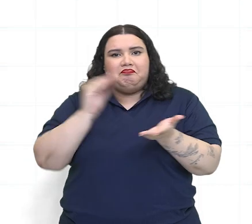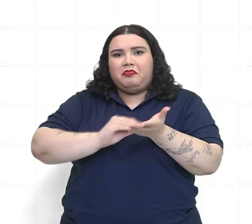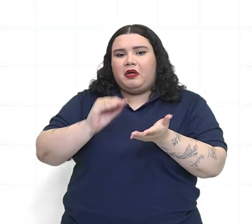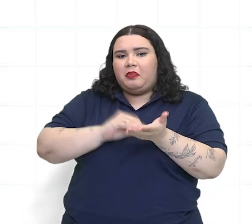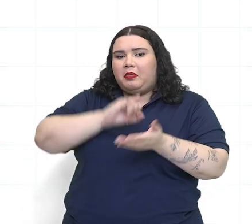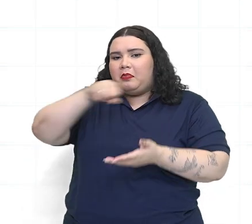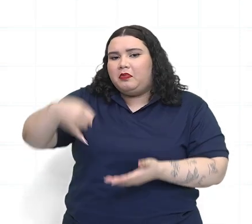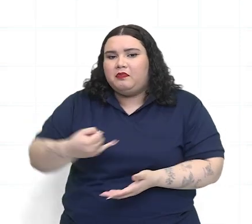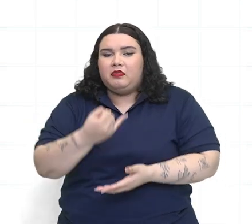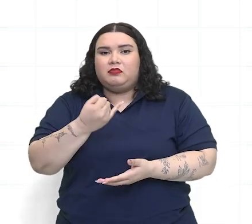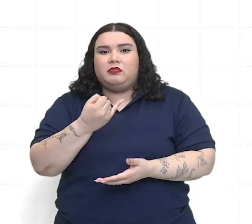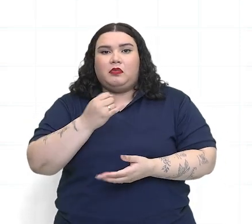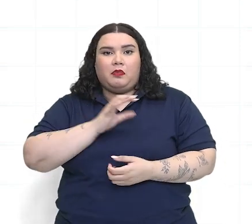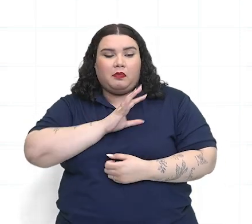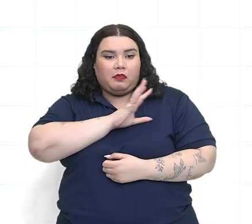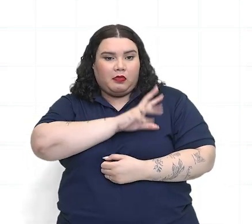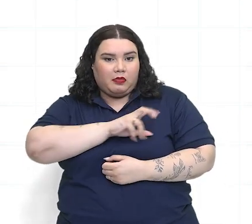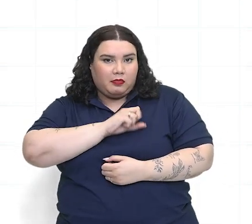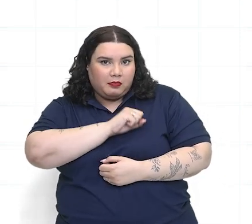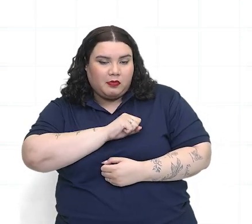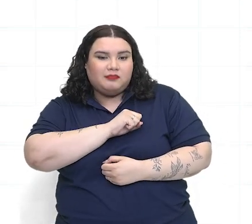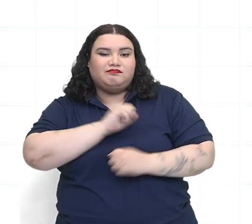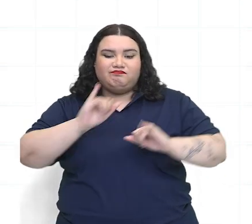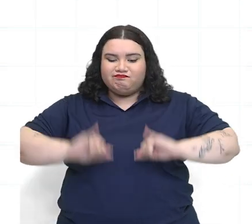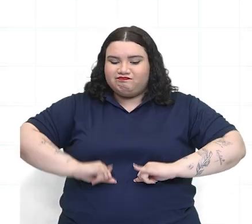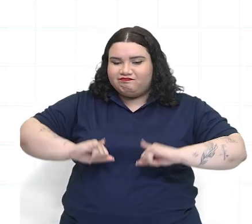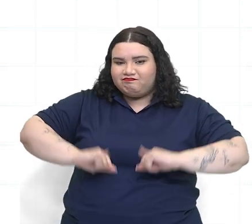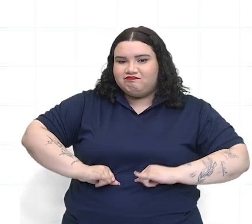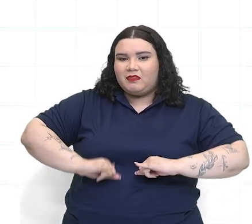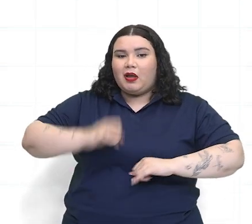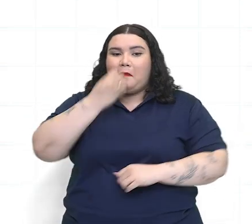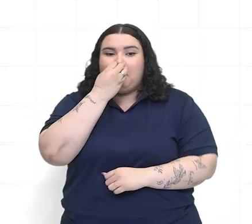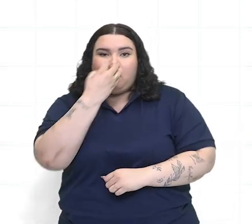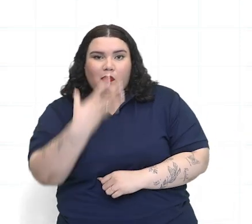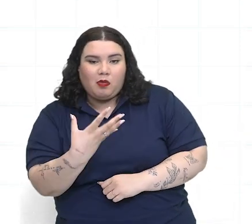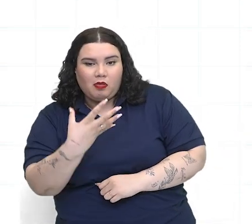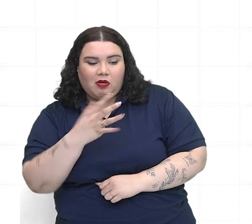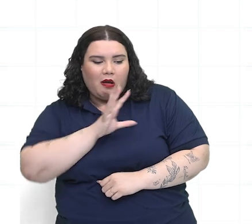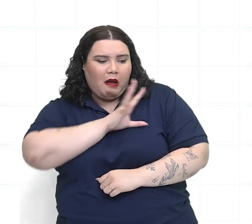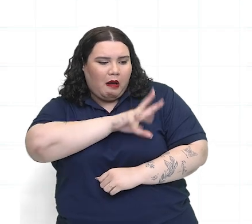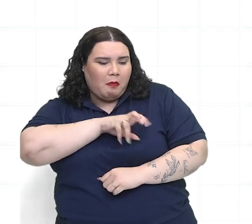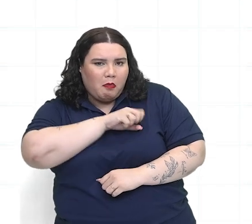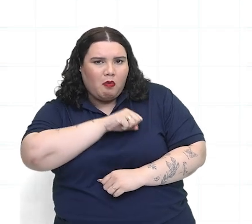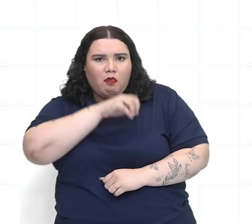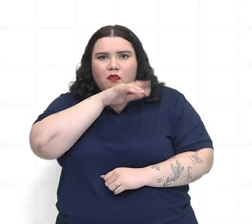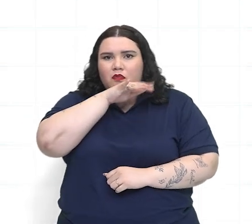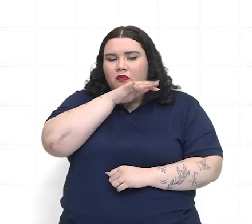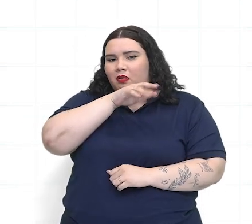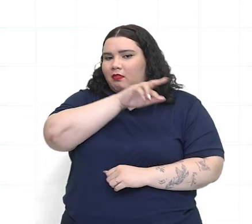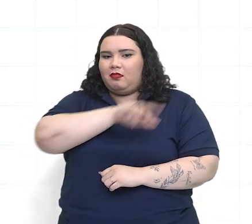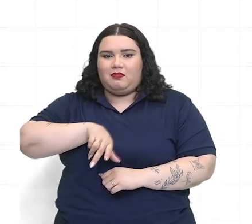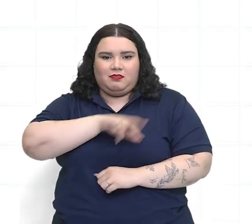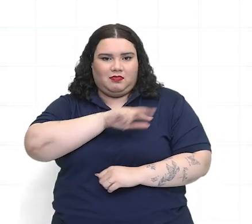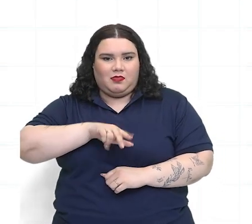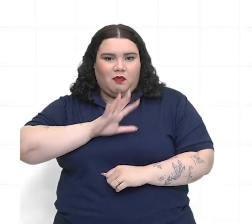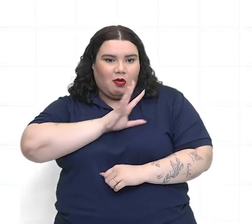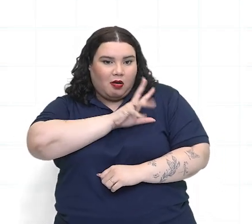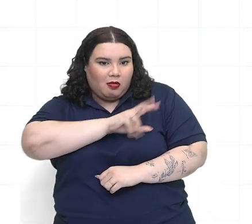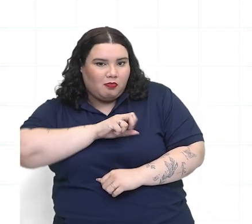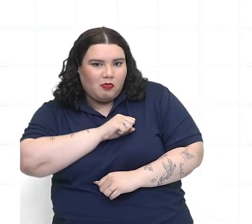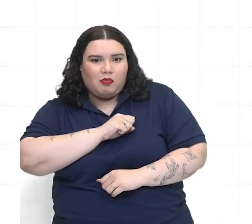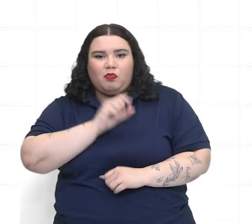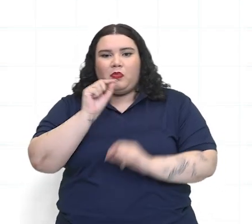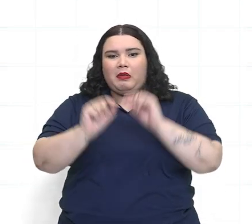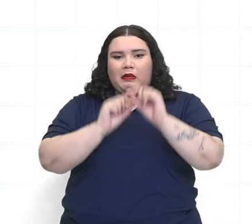disso me aproveitaria. O amor é sofredor, é benigno. O amor não é invejoso. O amor